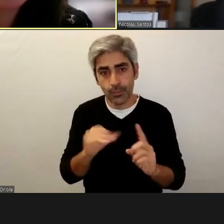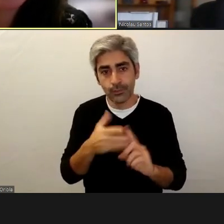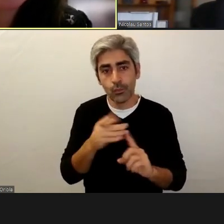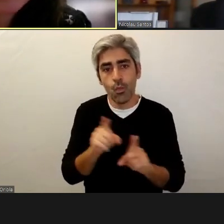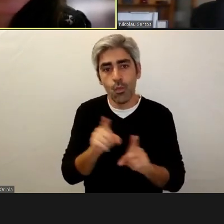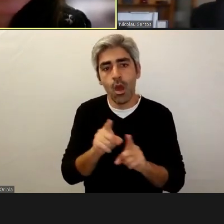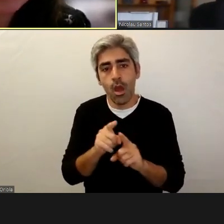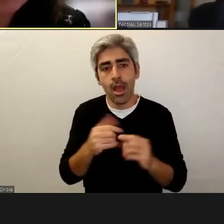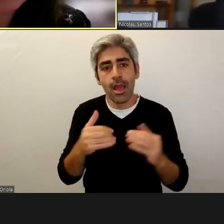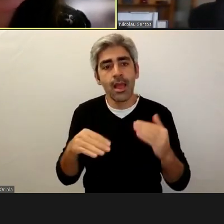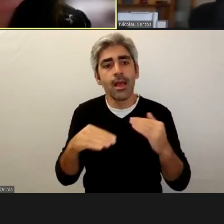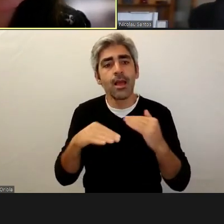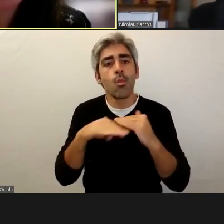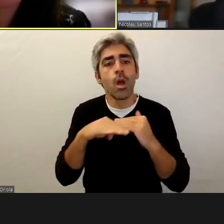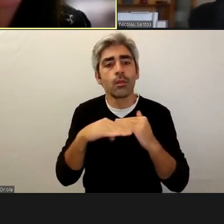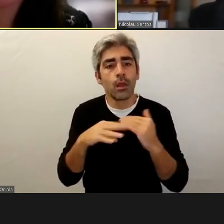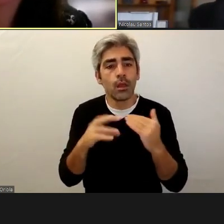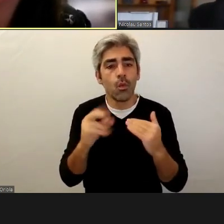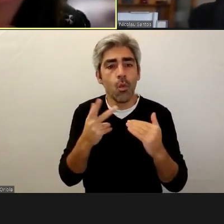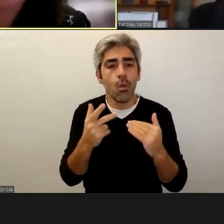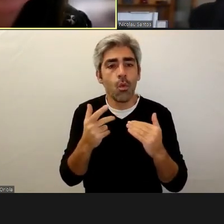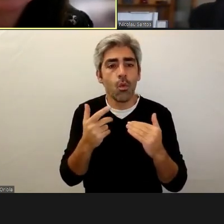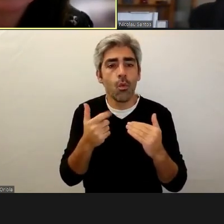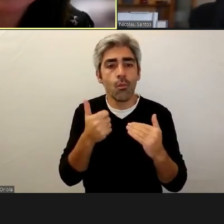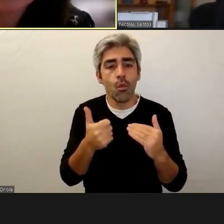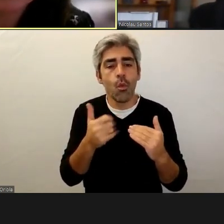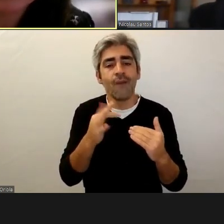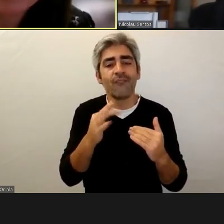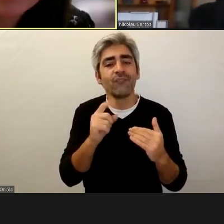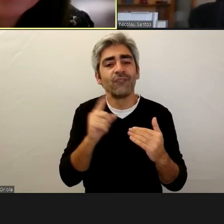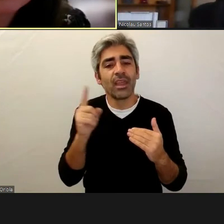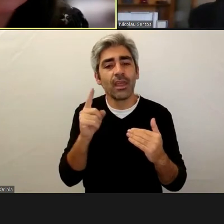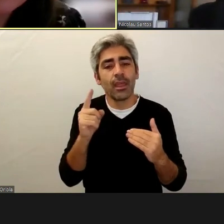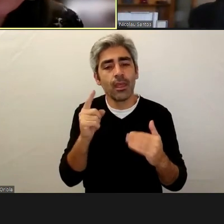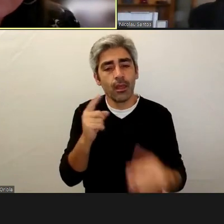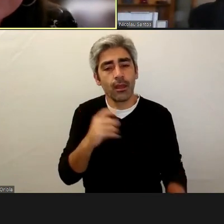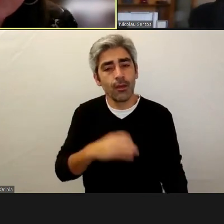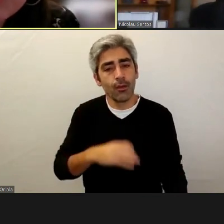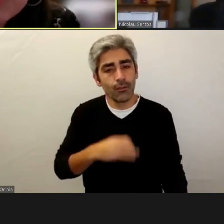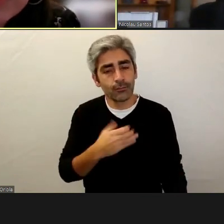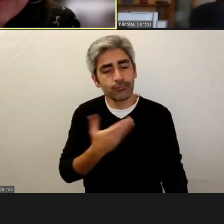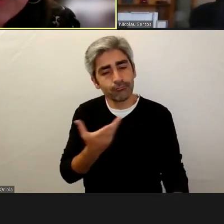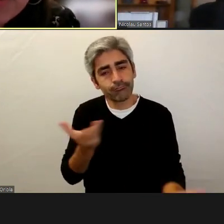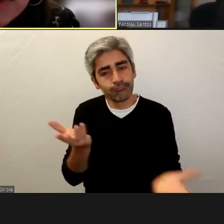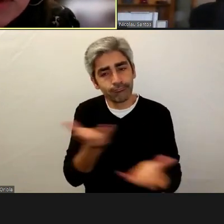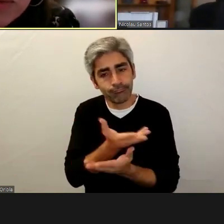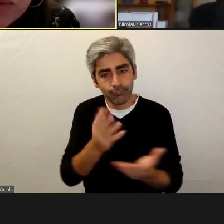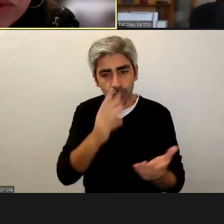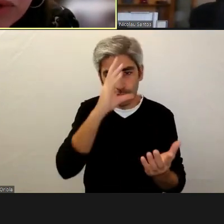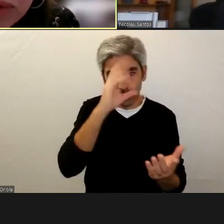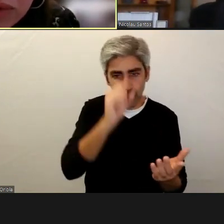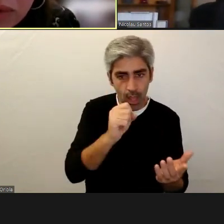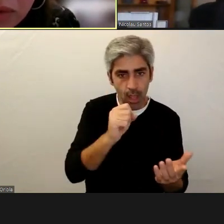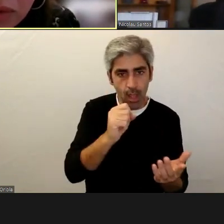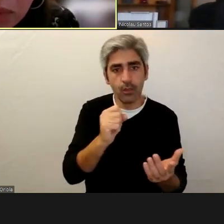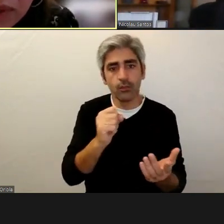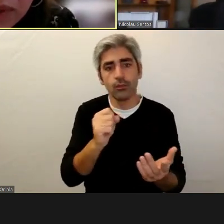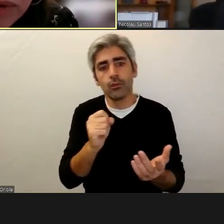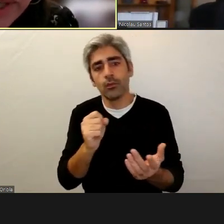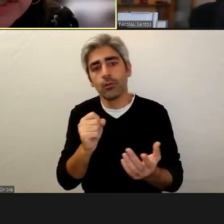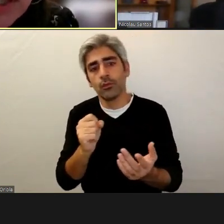de igualdade ou de boa-fé na relação do Estado com